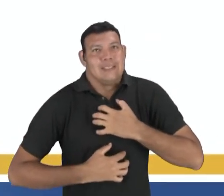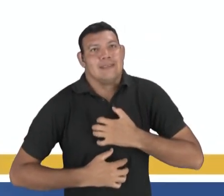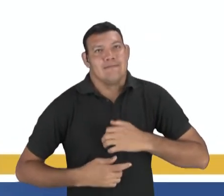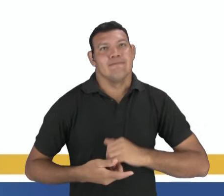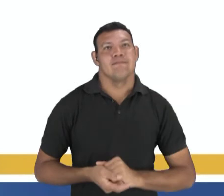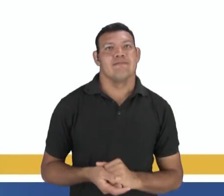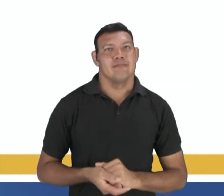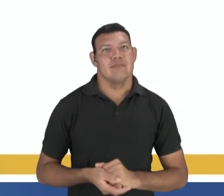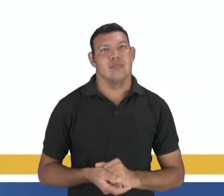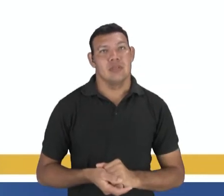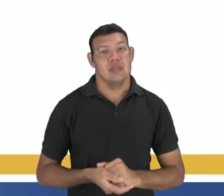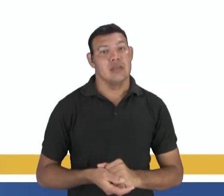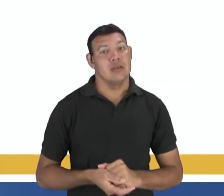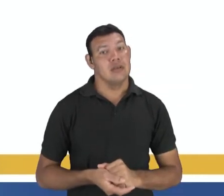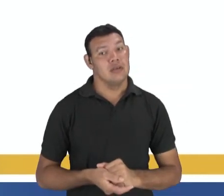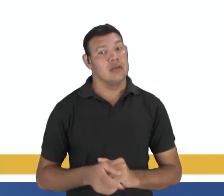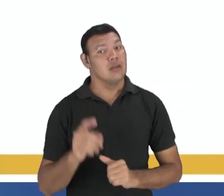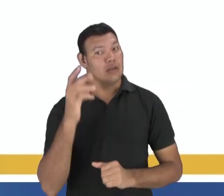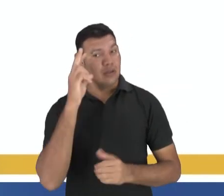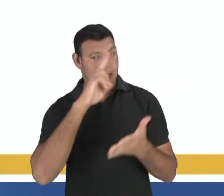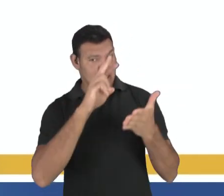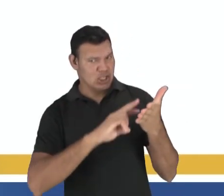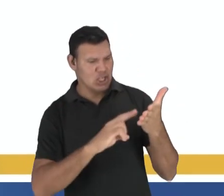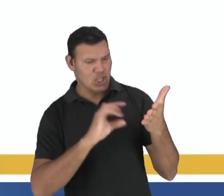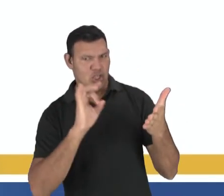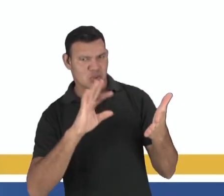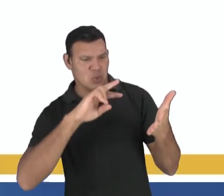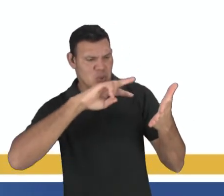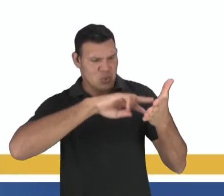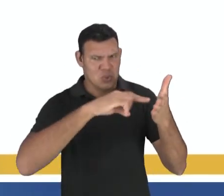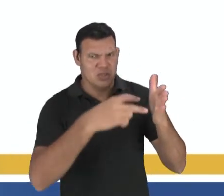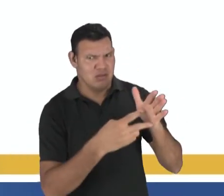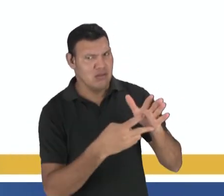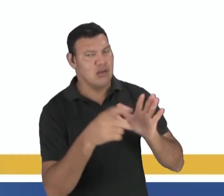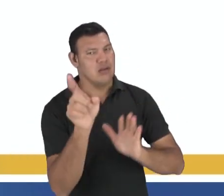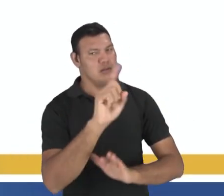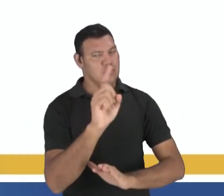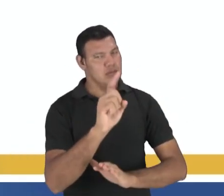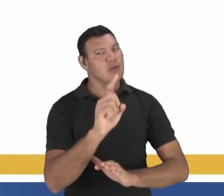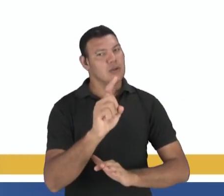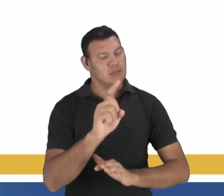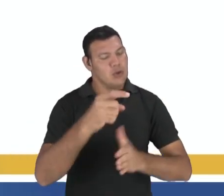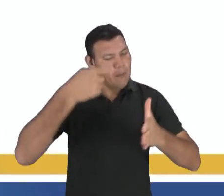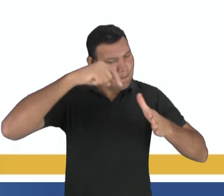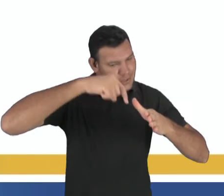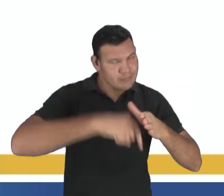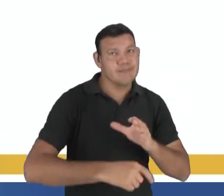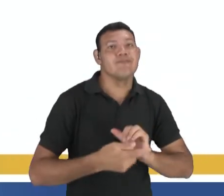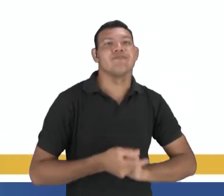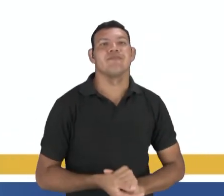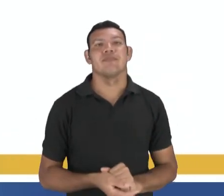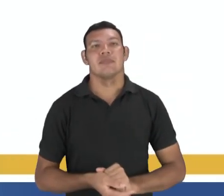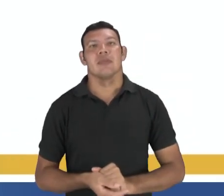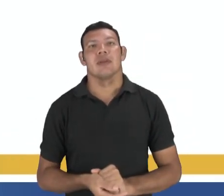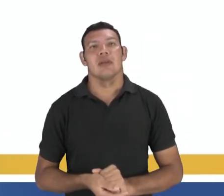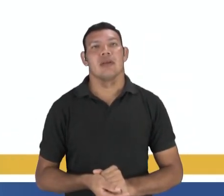Então, ler é não apenas decodificar, não se esqueça disso. Outra imagem também bem